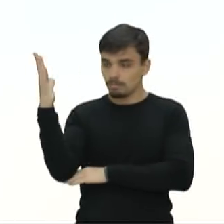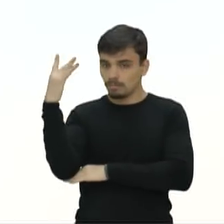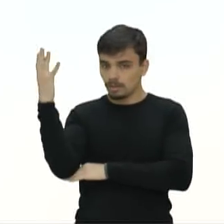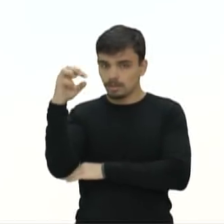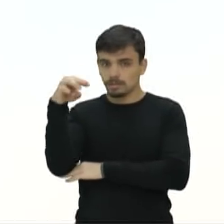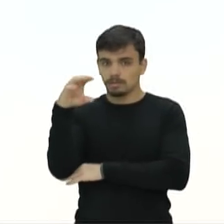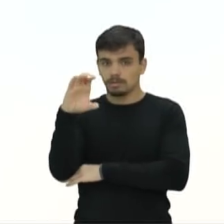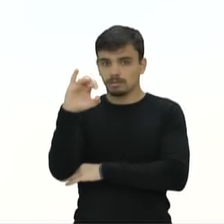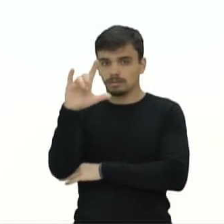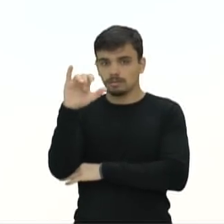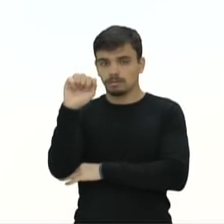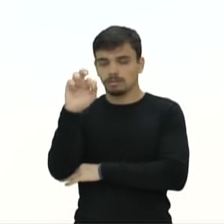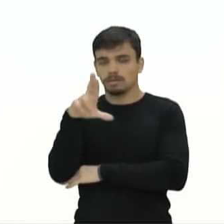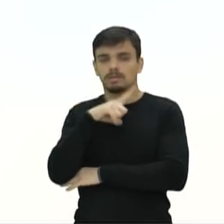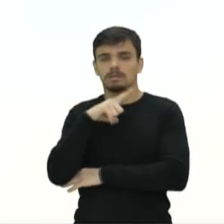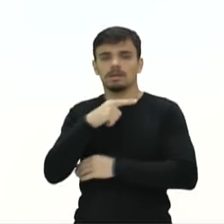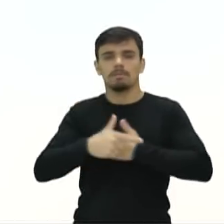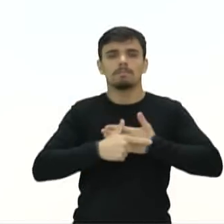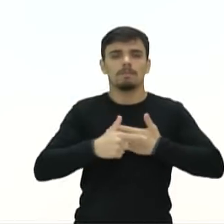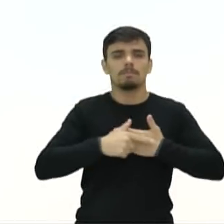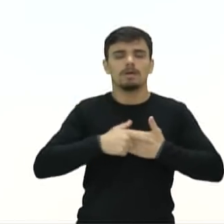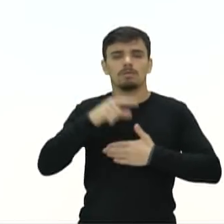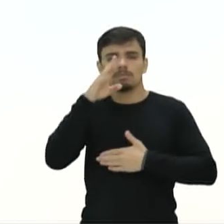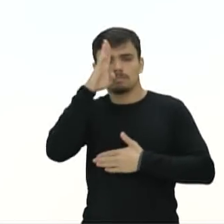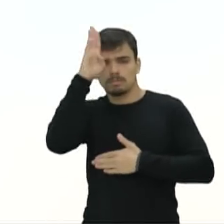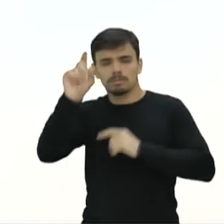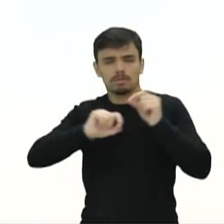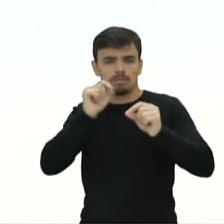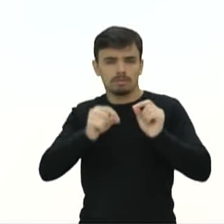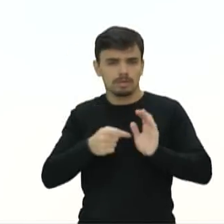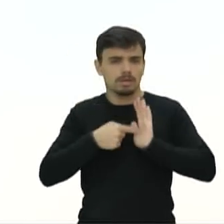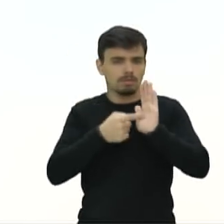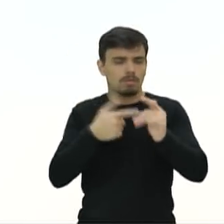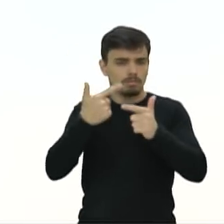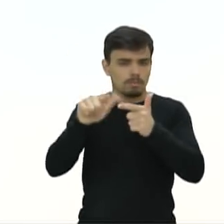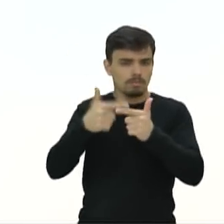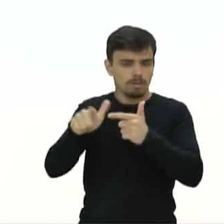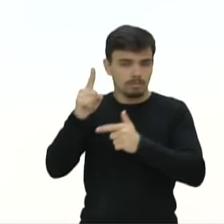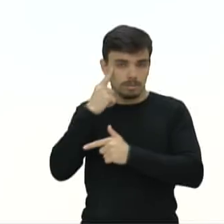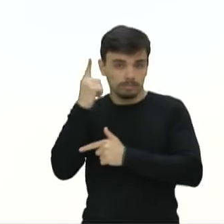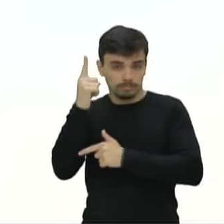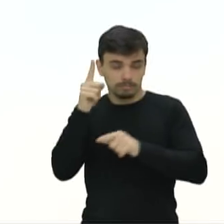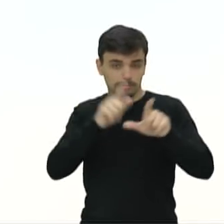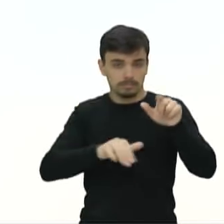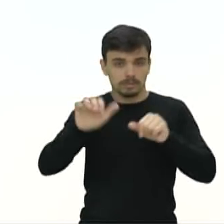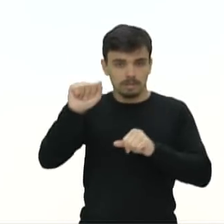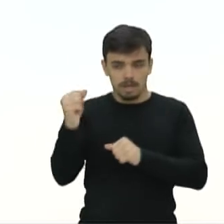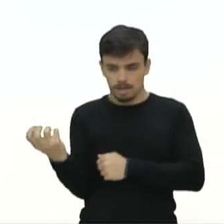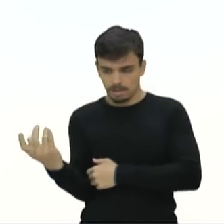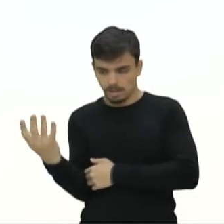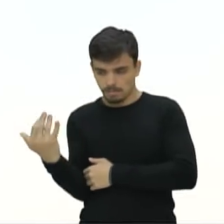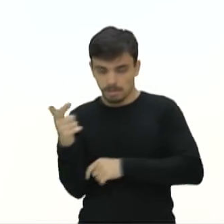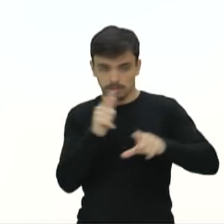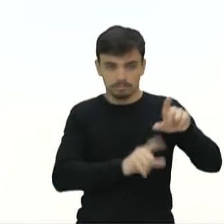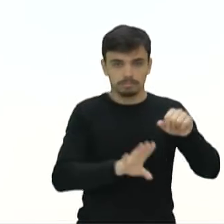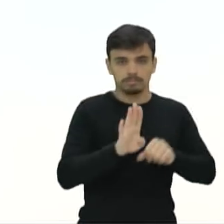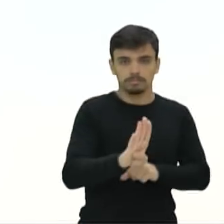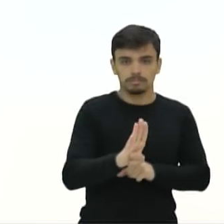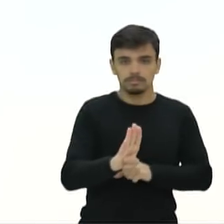tem um papel fundamental para prevenir qual problema ambiental? Letra A, queimadas. Letra